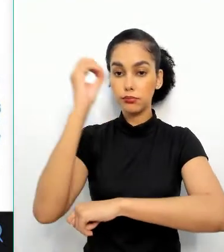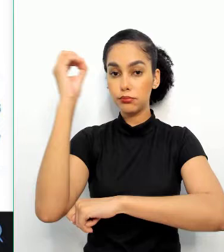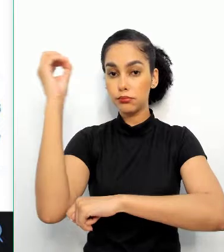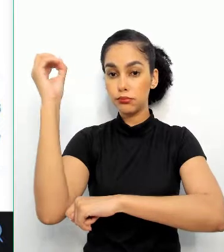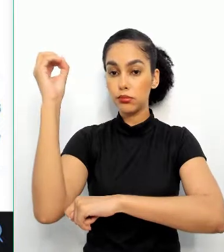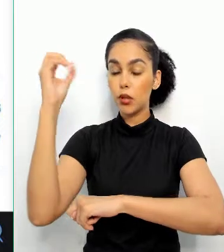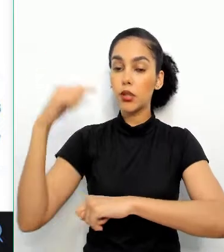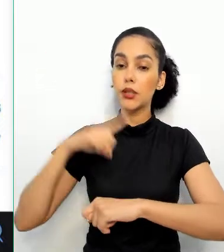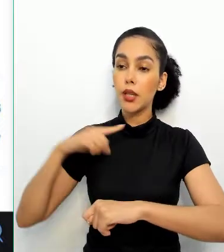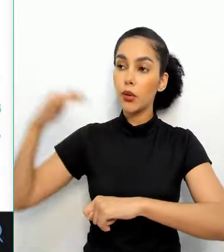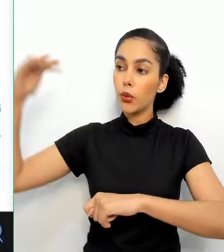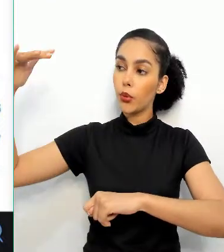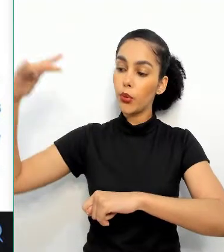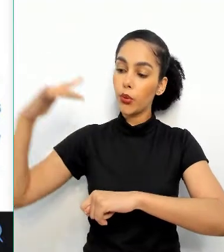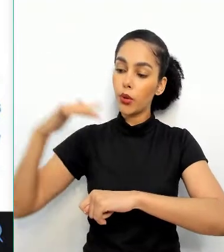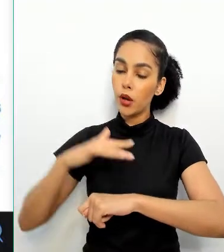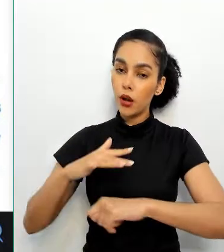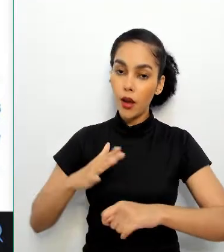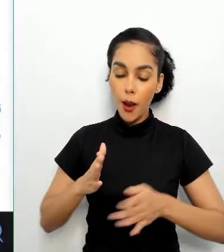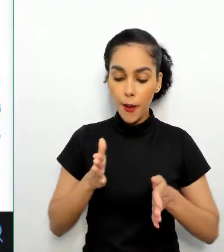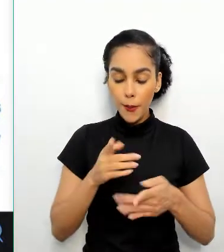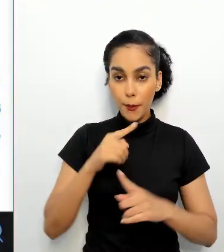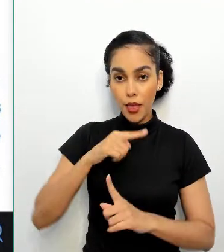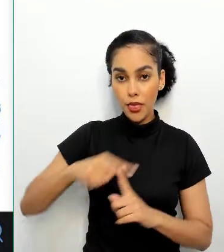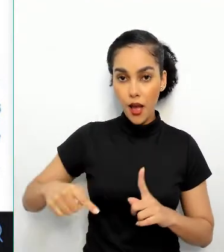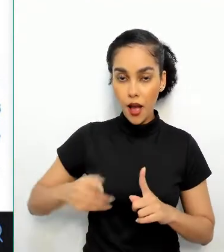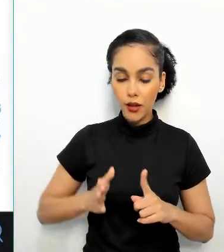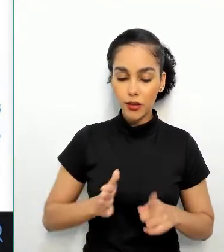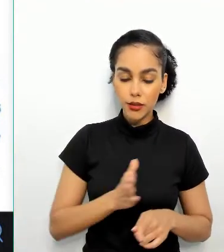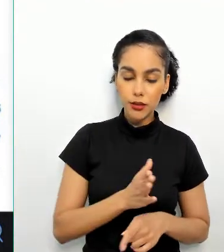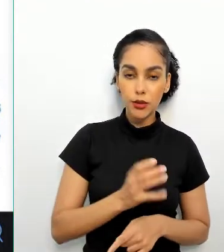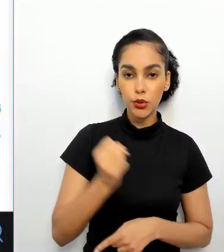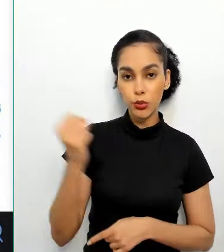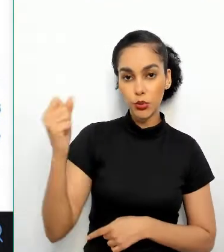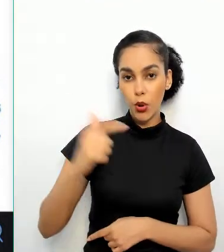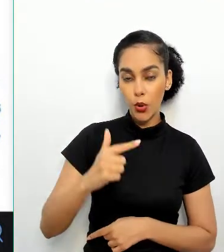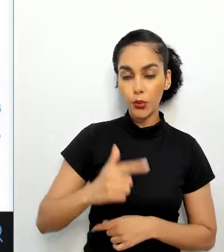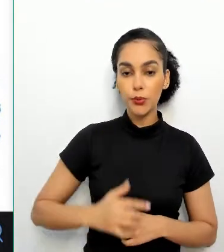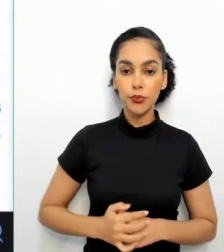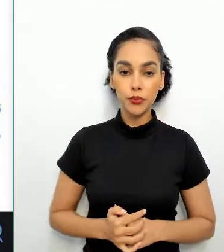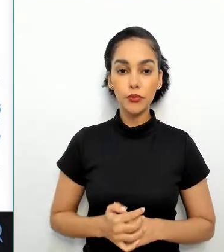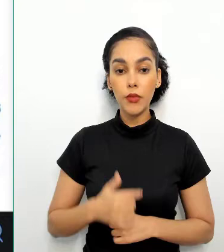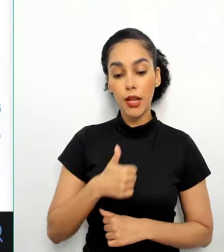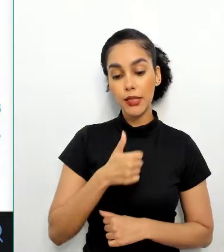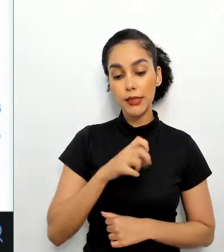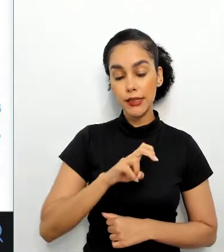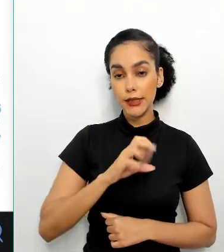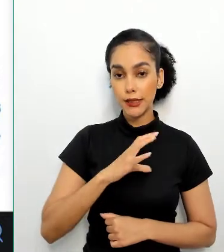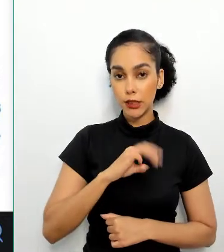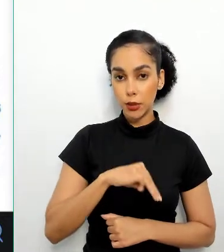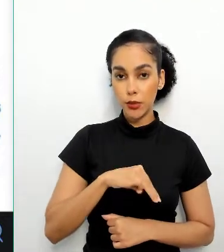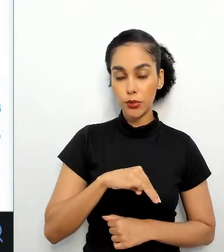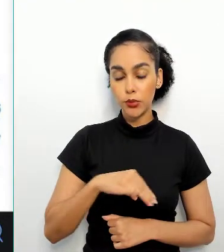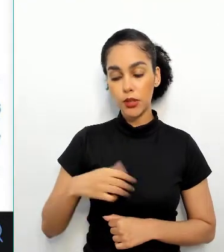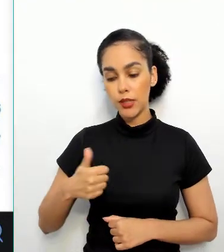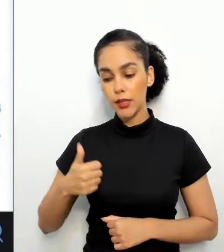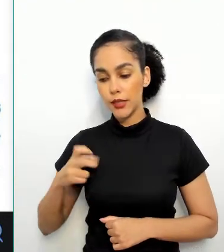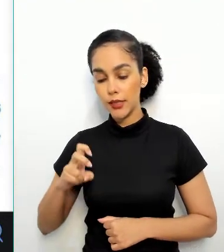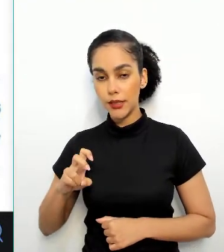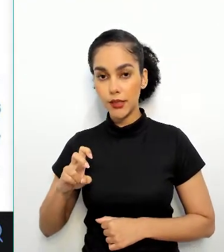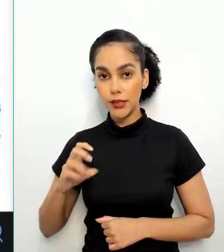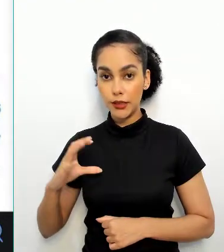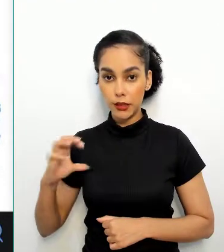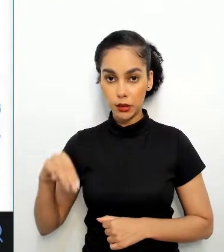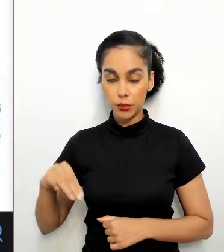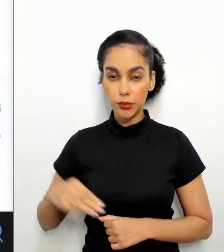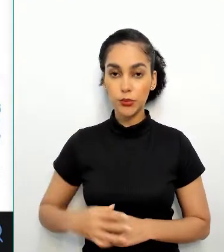gerar metade desse espaço vai ficar sombreado, os 15 centímetros, e os outros 15 centímetros vai